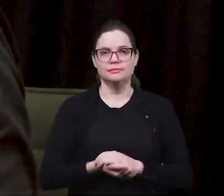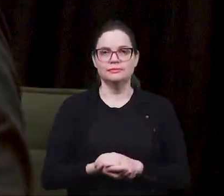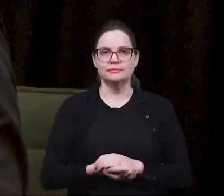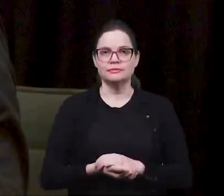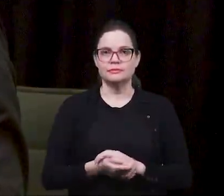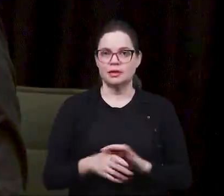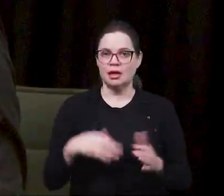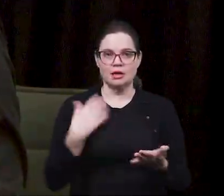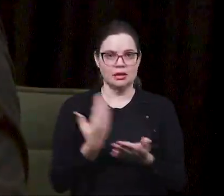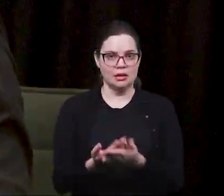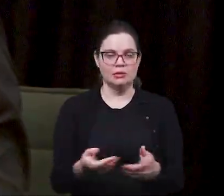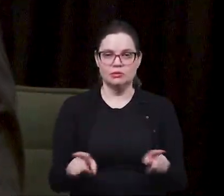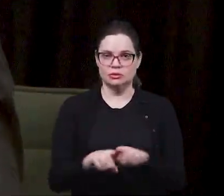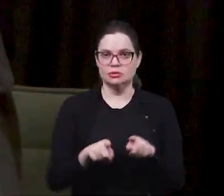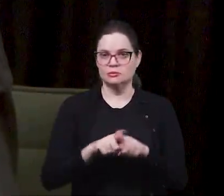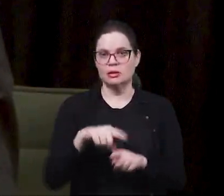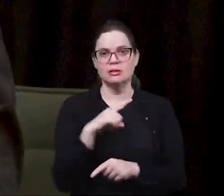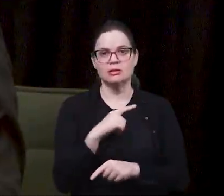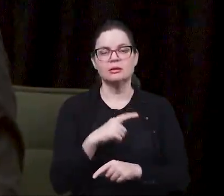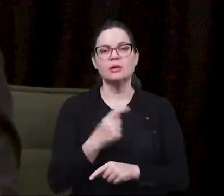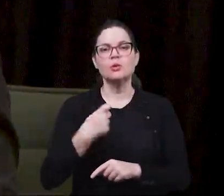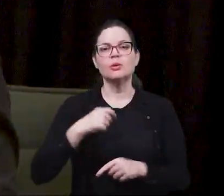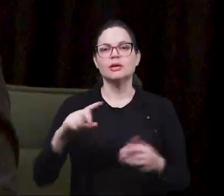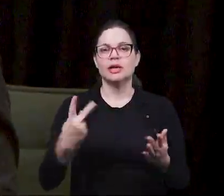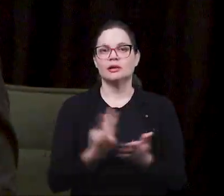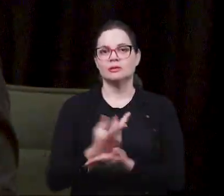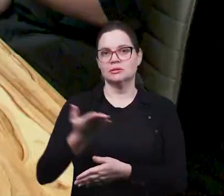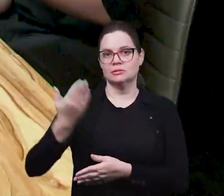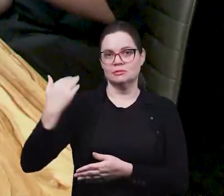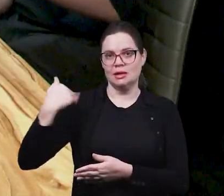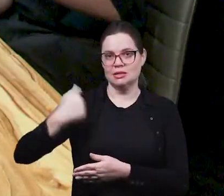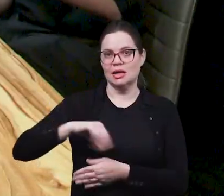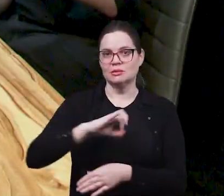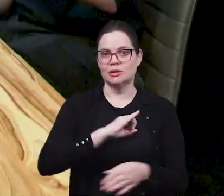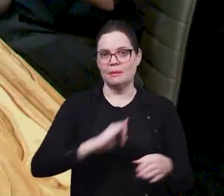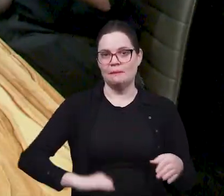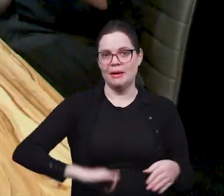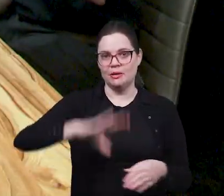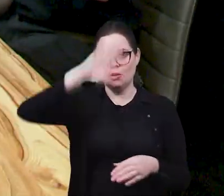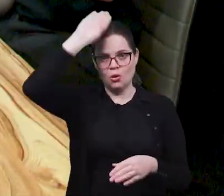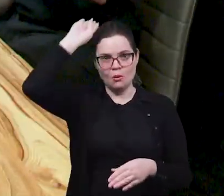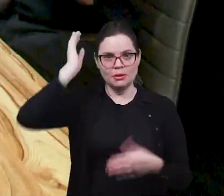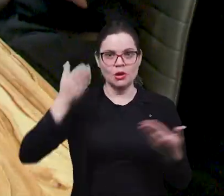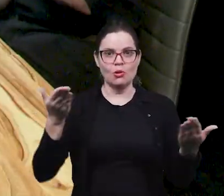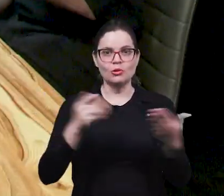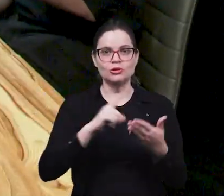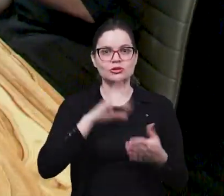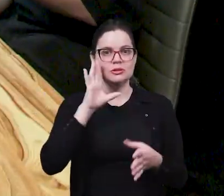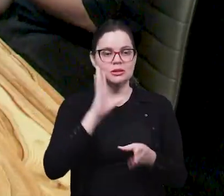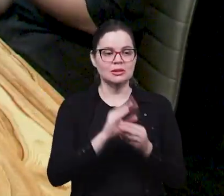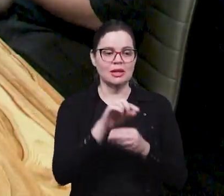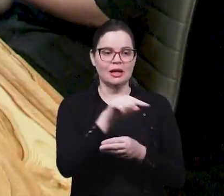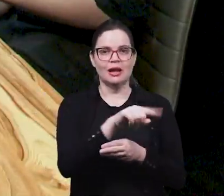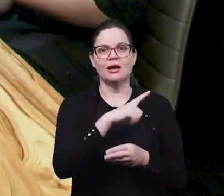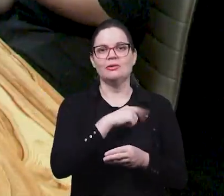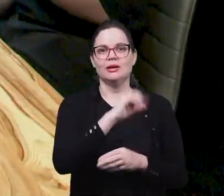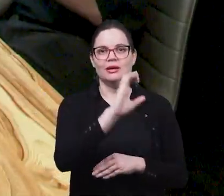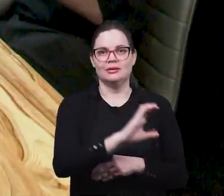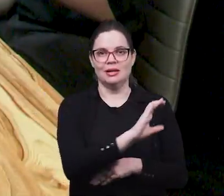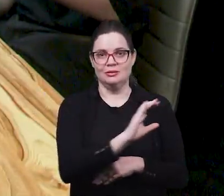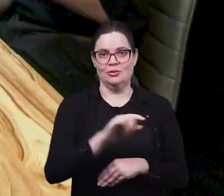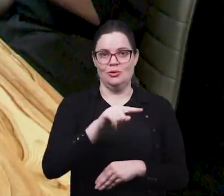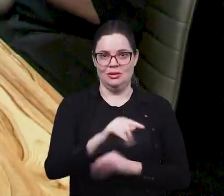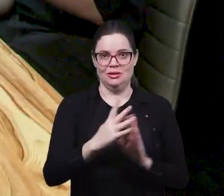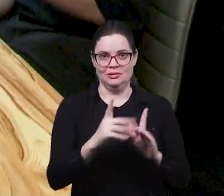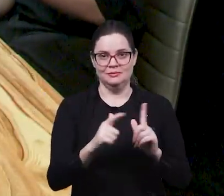Tanto que assim, o que restou do Império Romano, por assim dizer, hoje em dia é a Igreja Católica Apostólica Romana. Então, nas